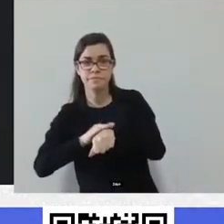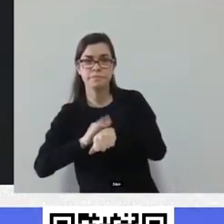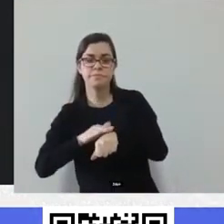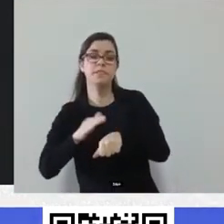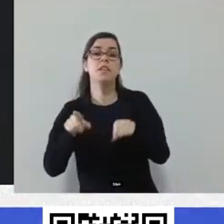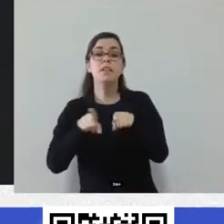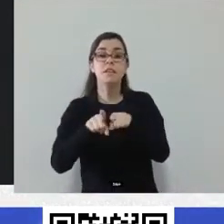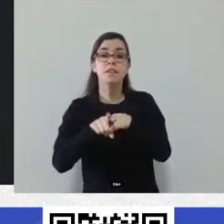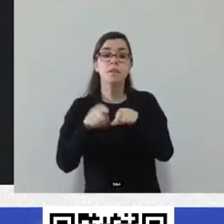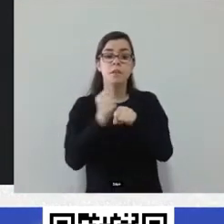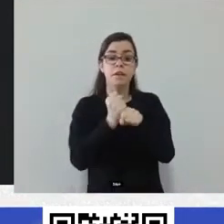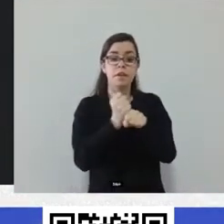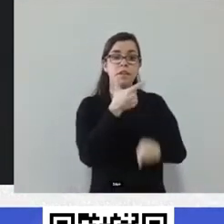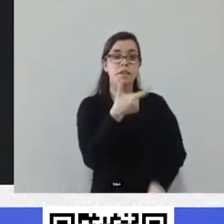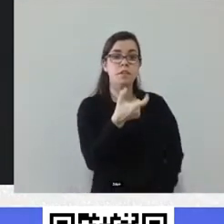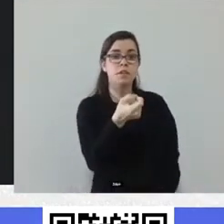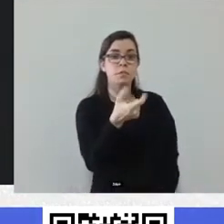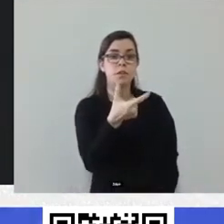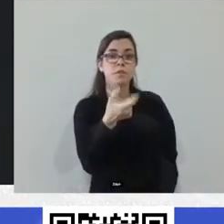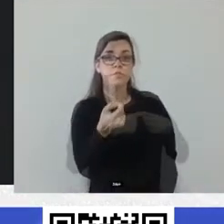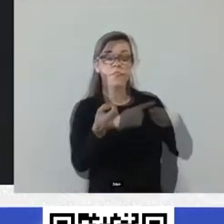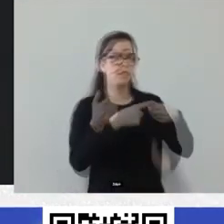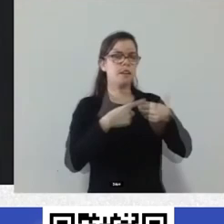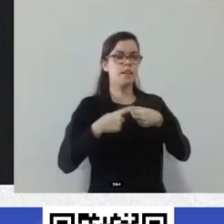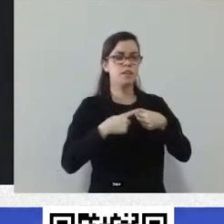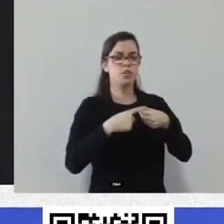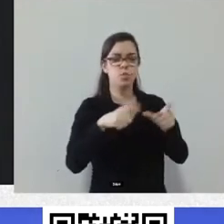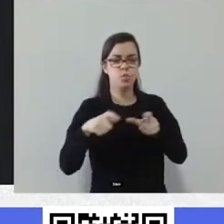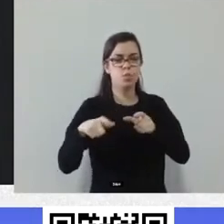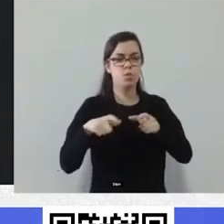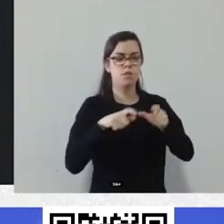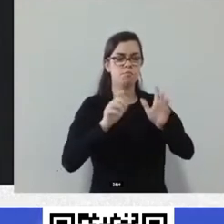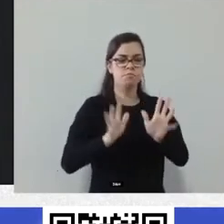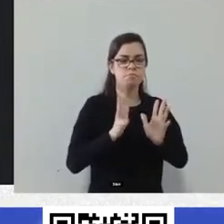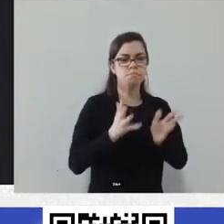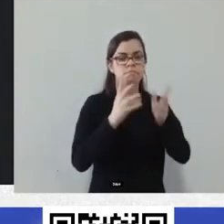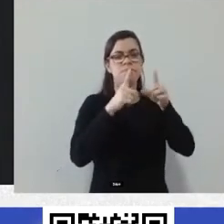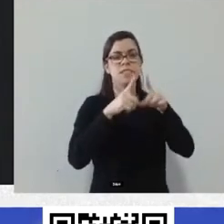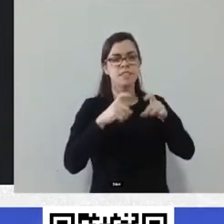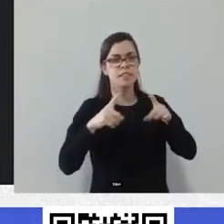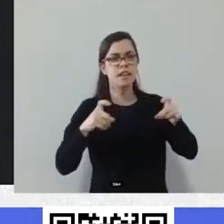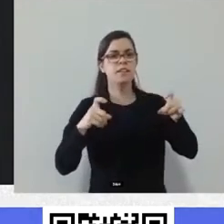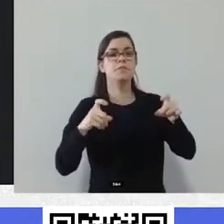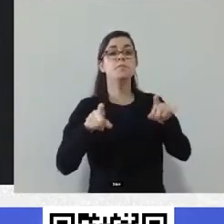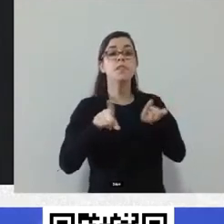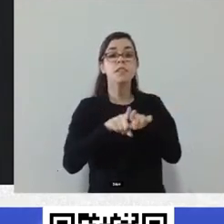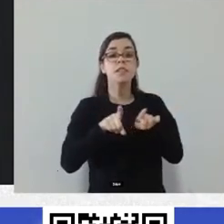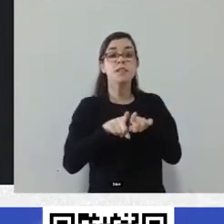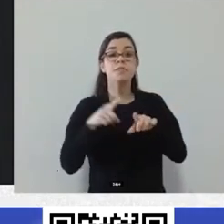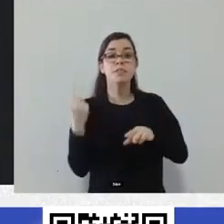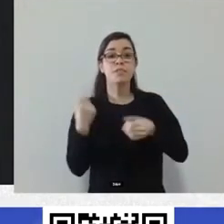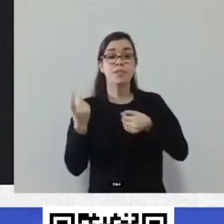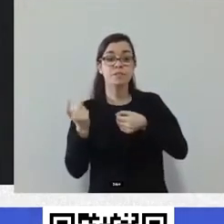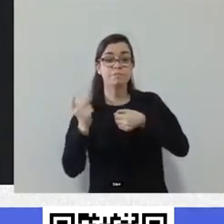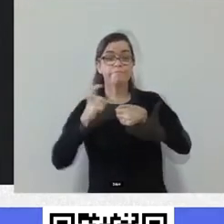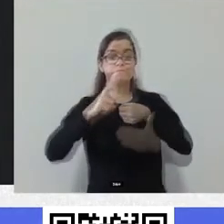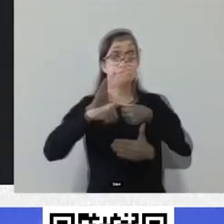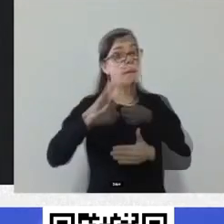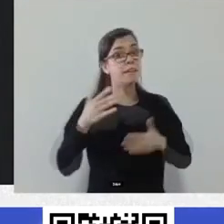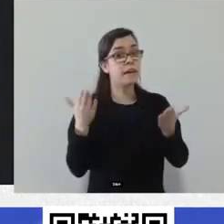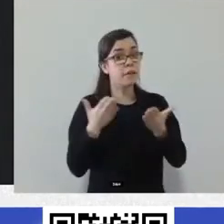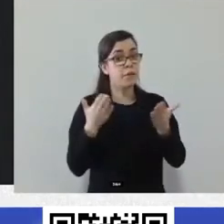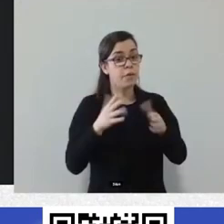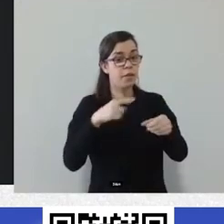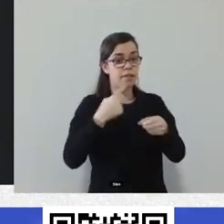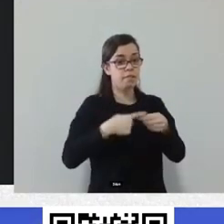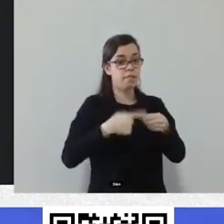Hospital Gaúcho Moinhos de Vento. A intenção é imunizar toda a população acima de 12 anos com a vacina, para realizar um